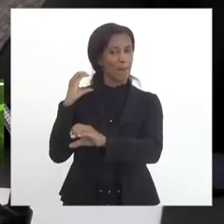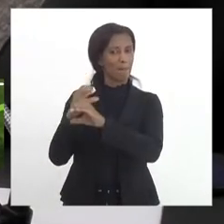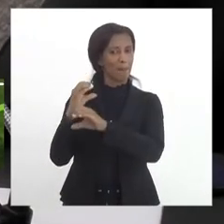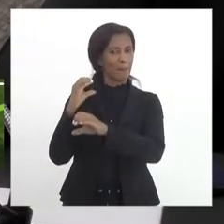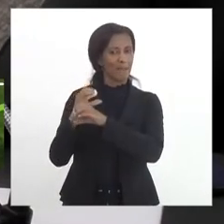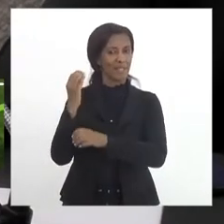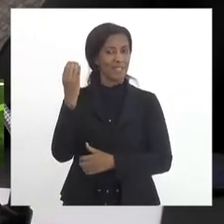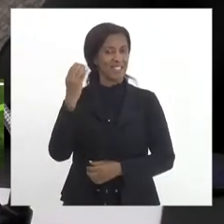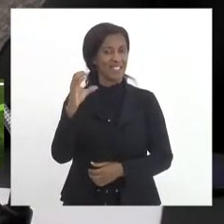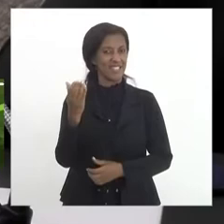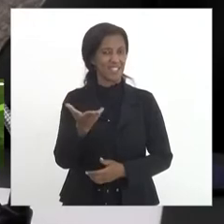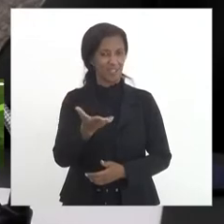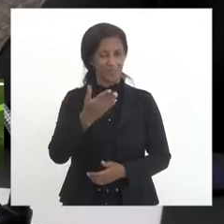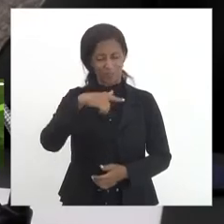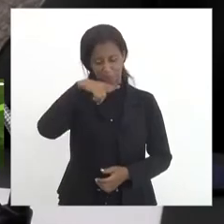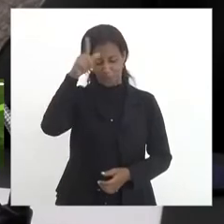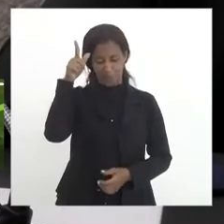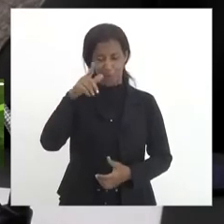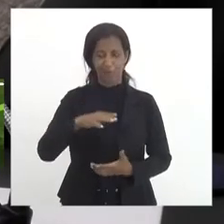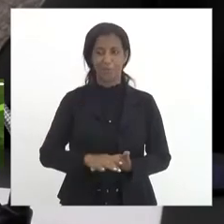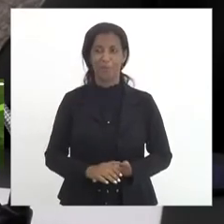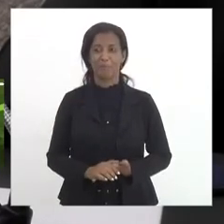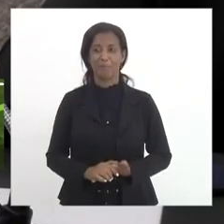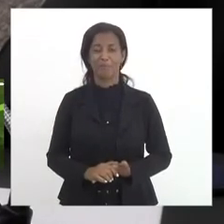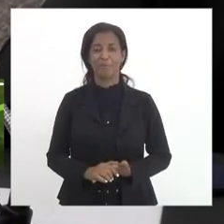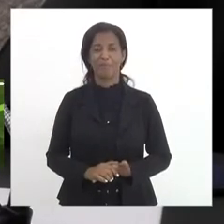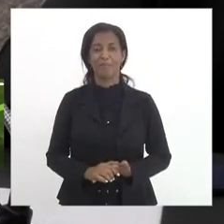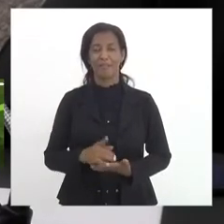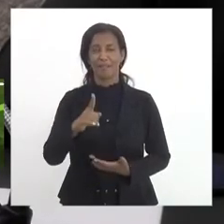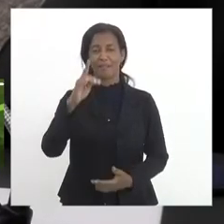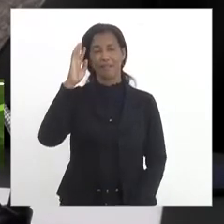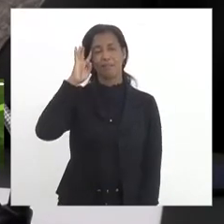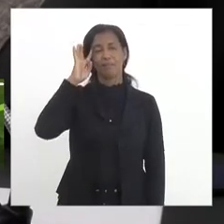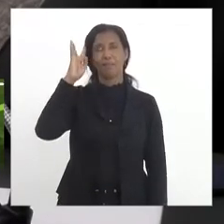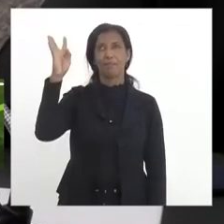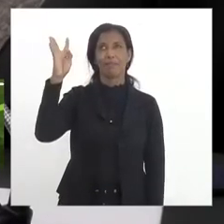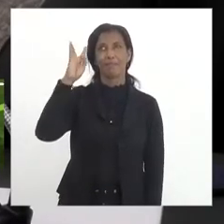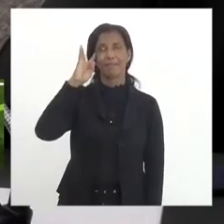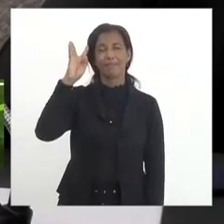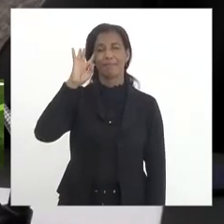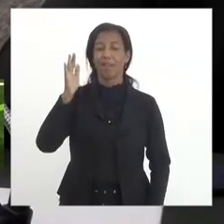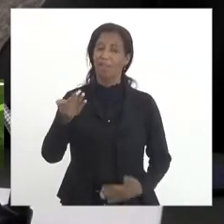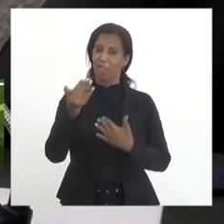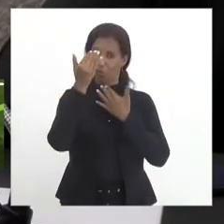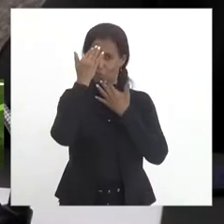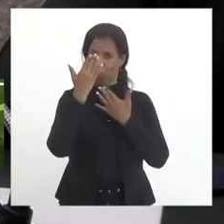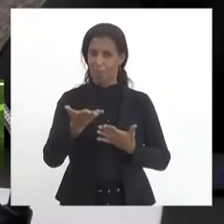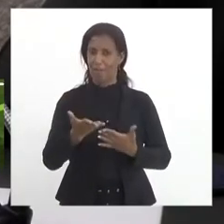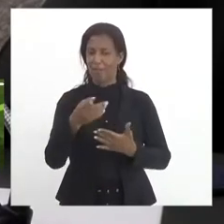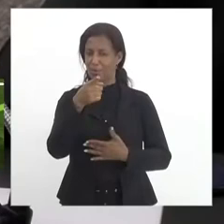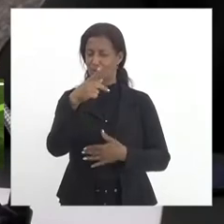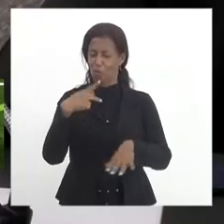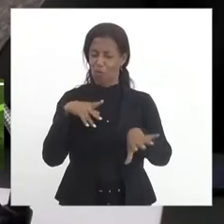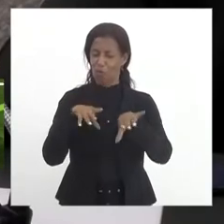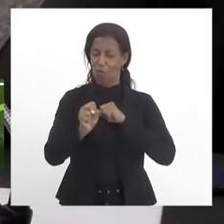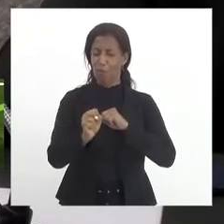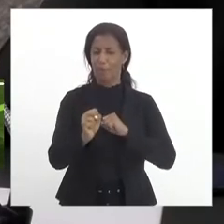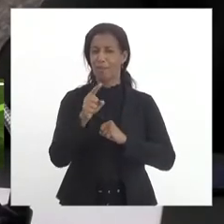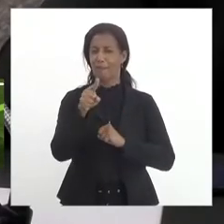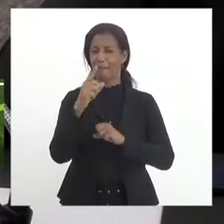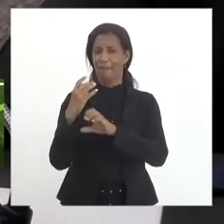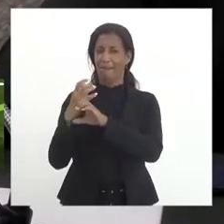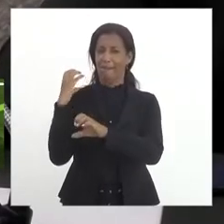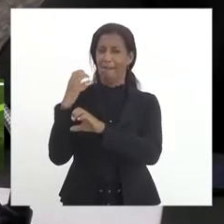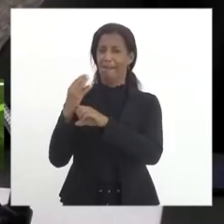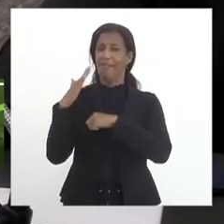e científica do deputado Luiz Paulo, que permitiu essa reflexão. Então, eu agradeço a ambos, a sua formação como engenheiro